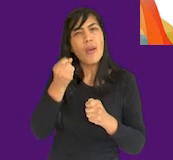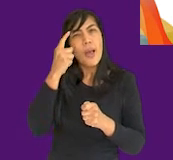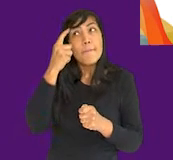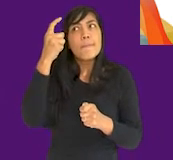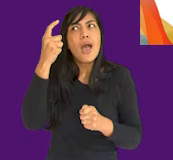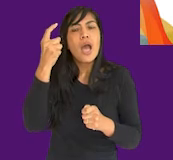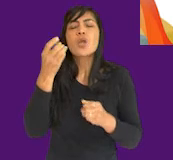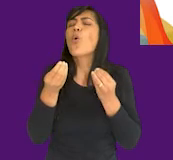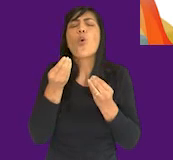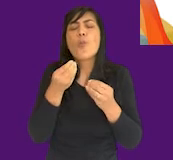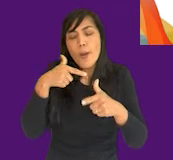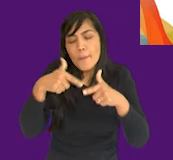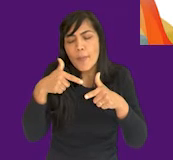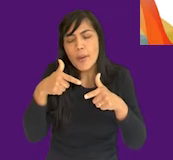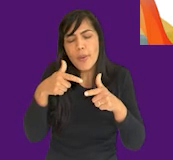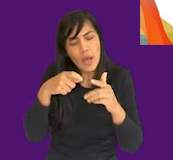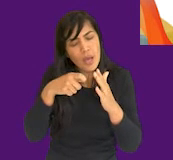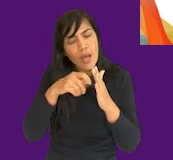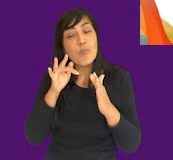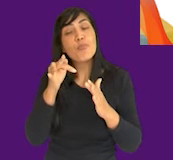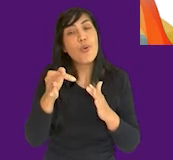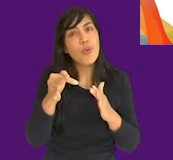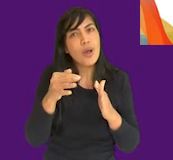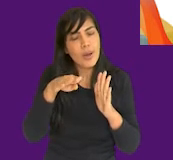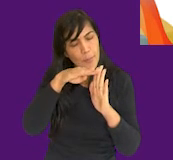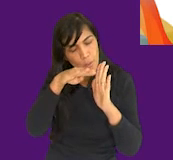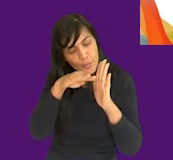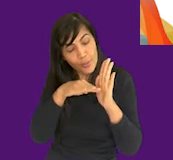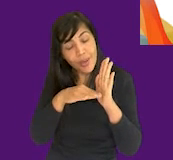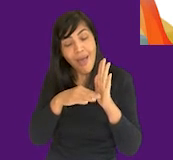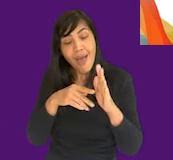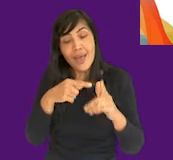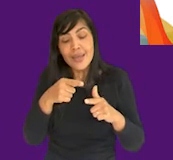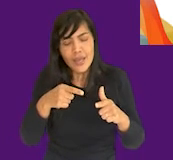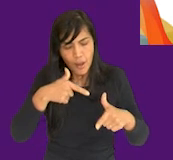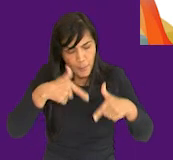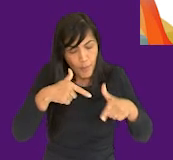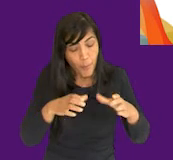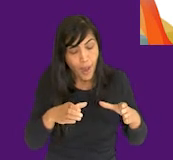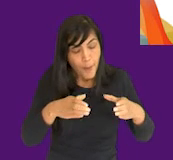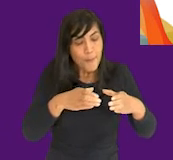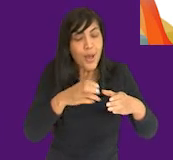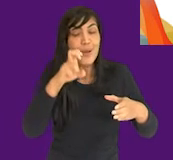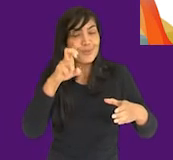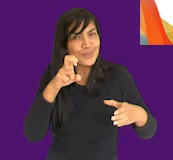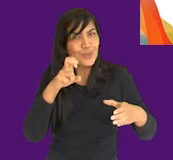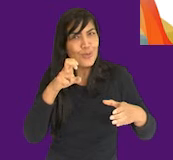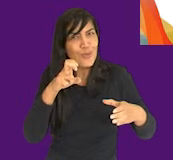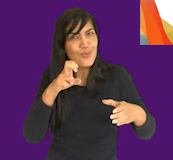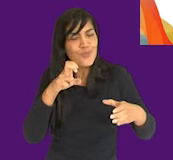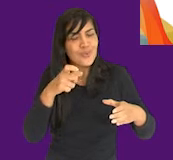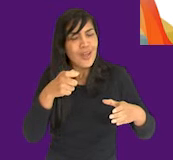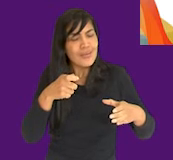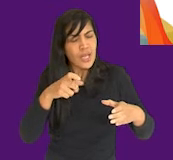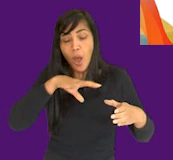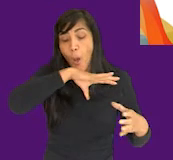ideias sobre como em uma projeção futura e nós trabalhamos com 5x o